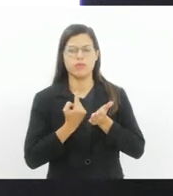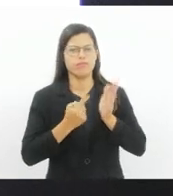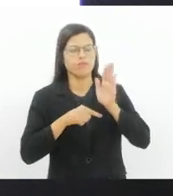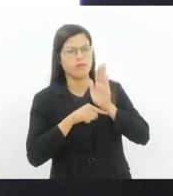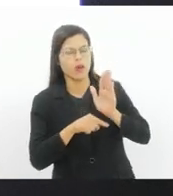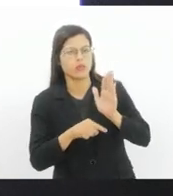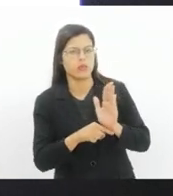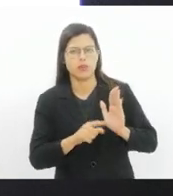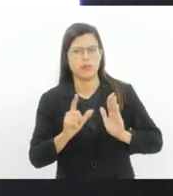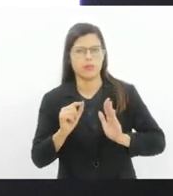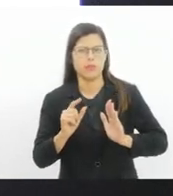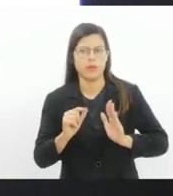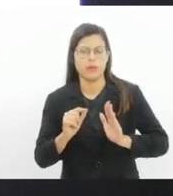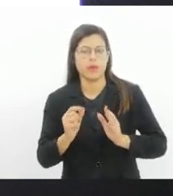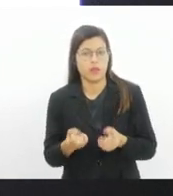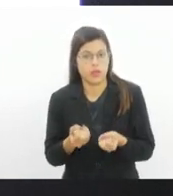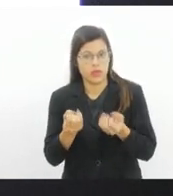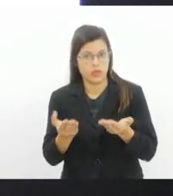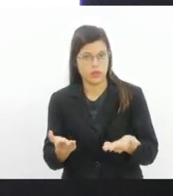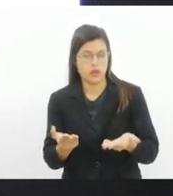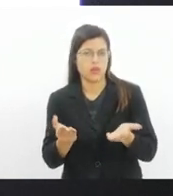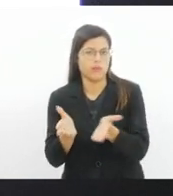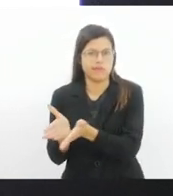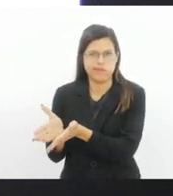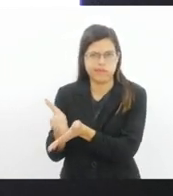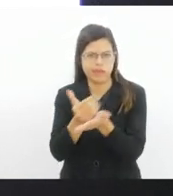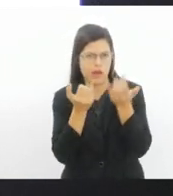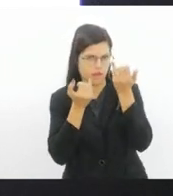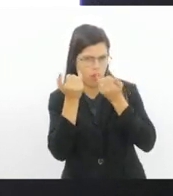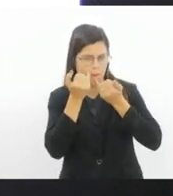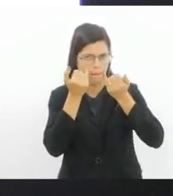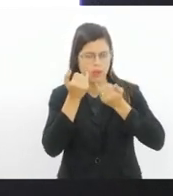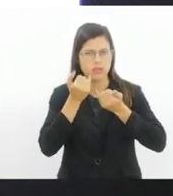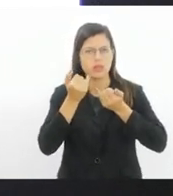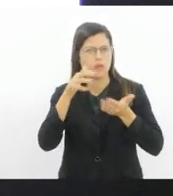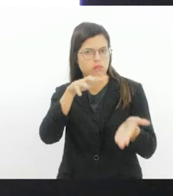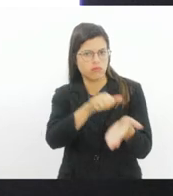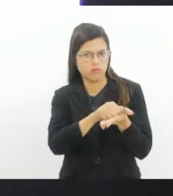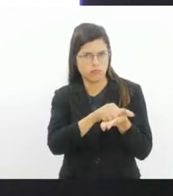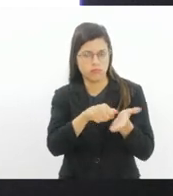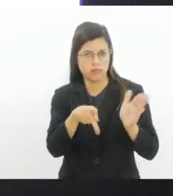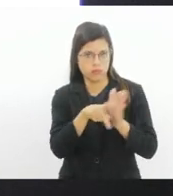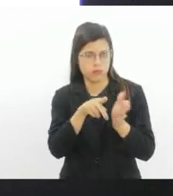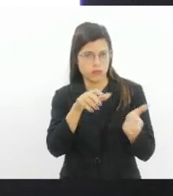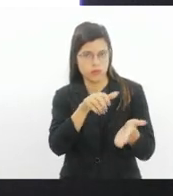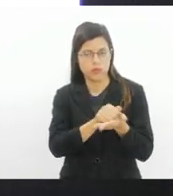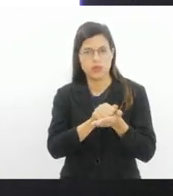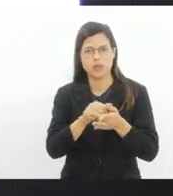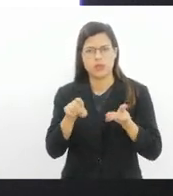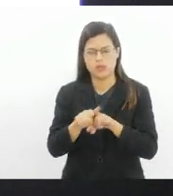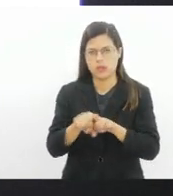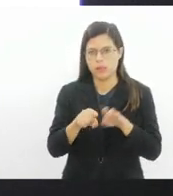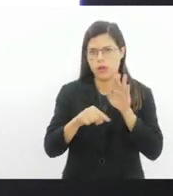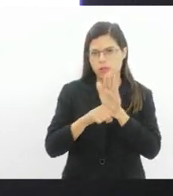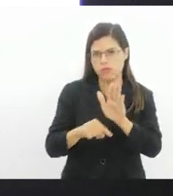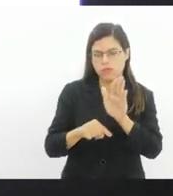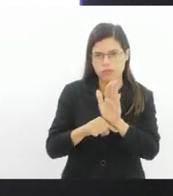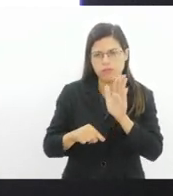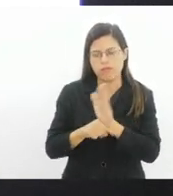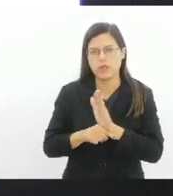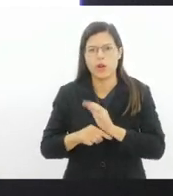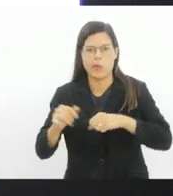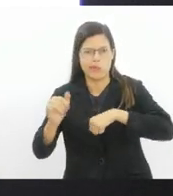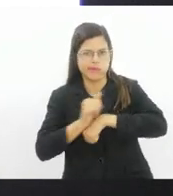tanto com o fornecimento de dados, né, oriundos desse registro, também auxiliando com a nossa expertise